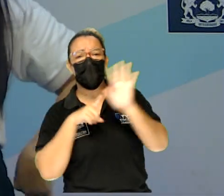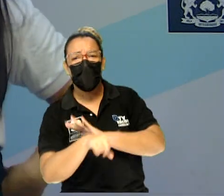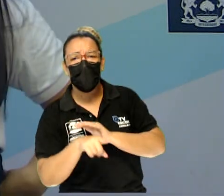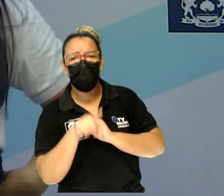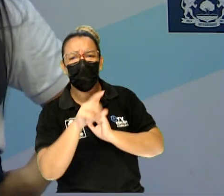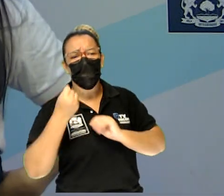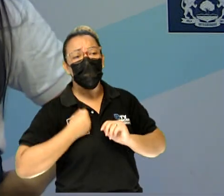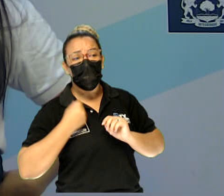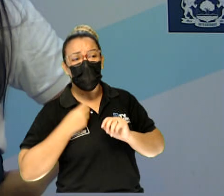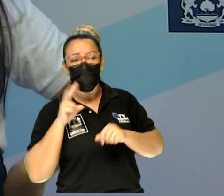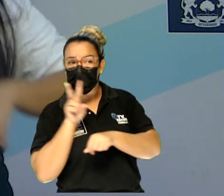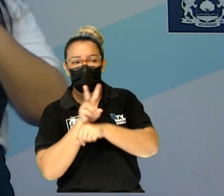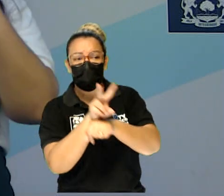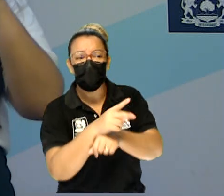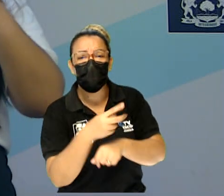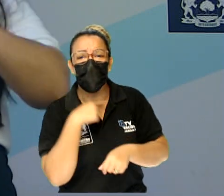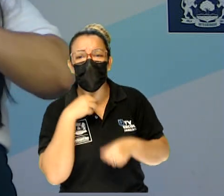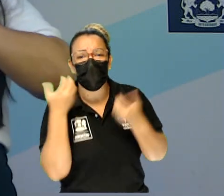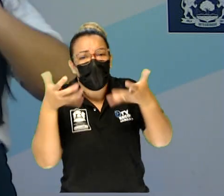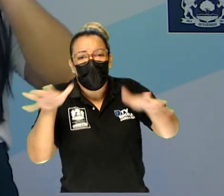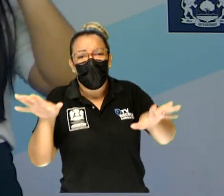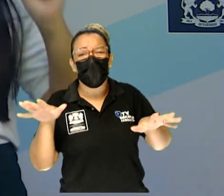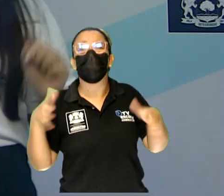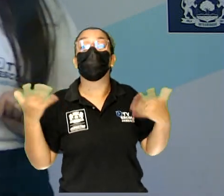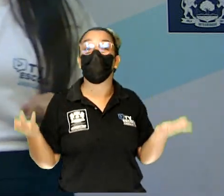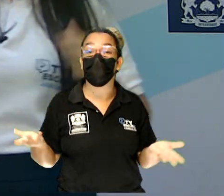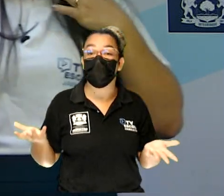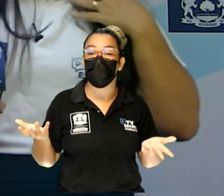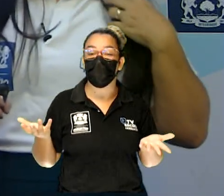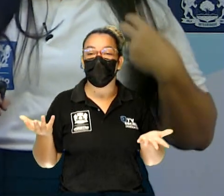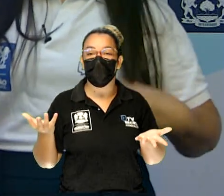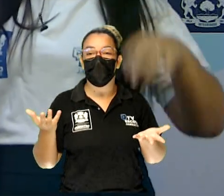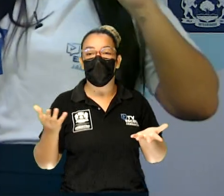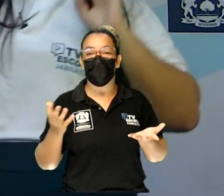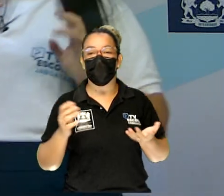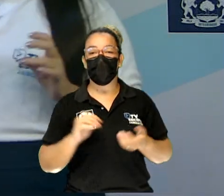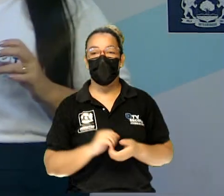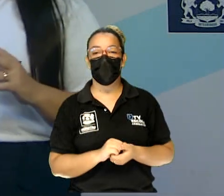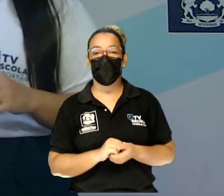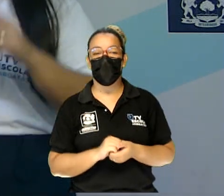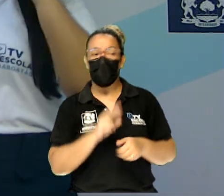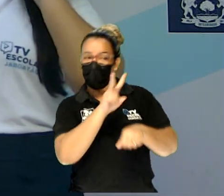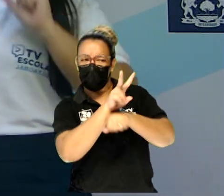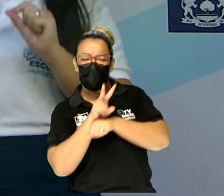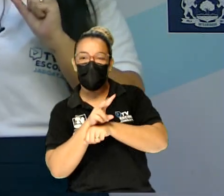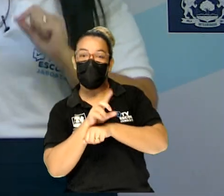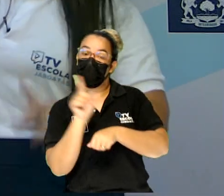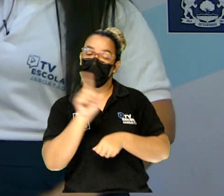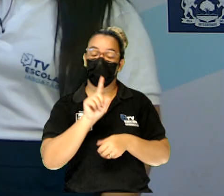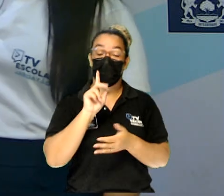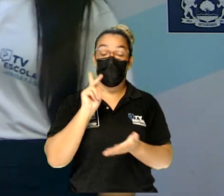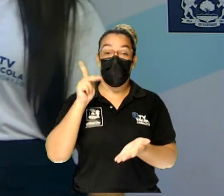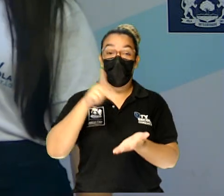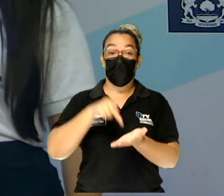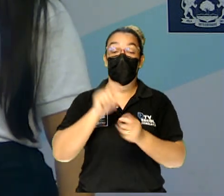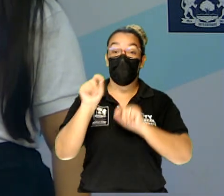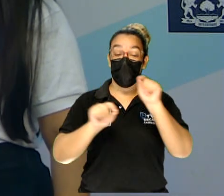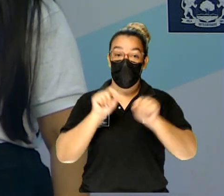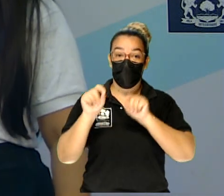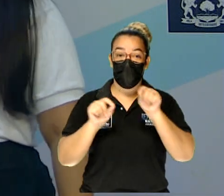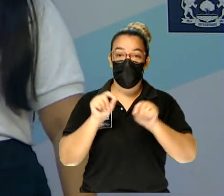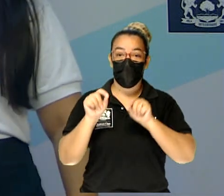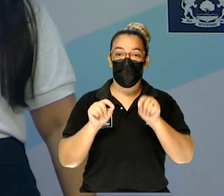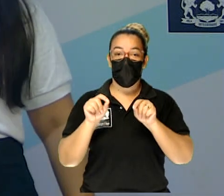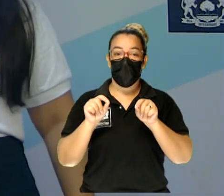quiser emprestar? Entenderam aí? Então vejam só, não é que eu vou pegar emprestado. Na verdade, eu vou